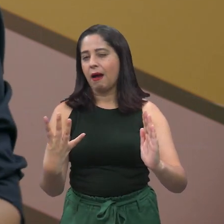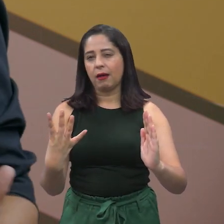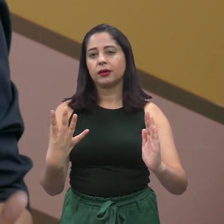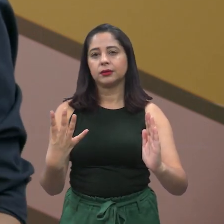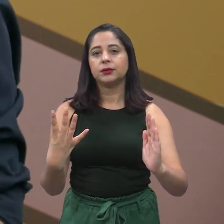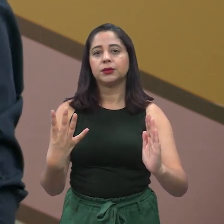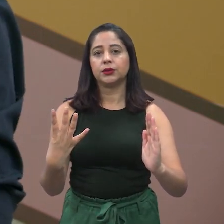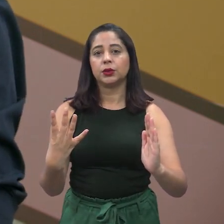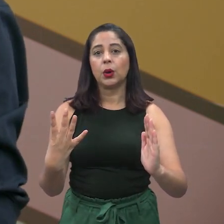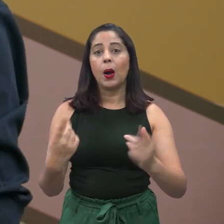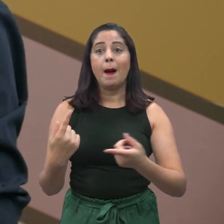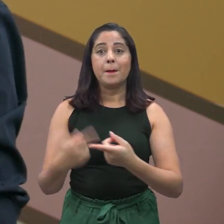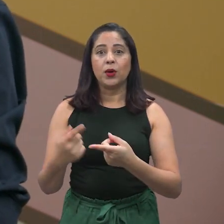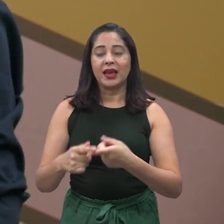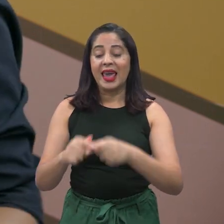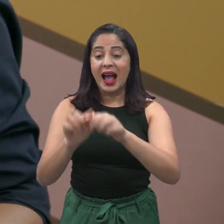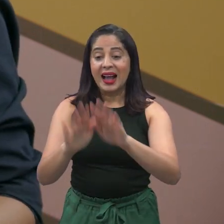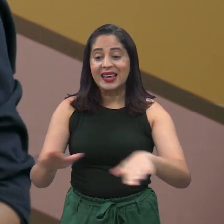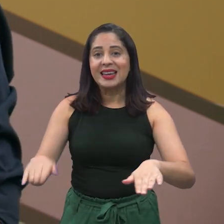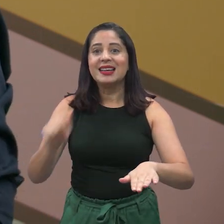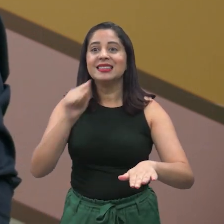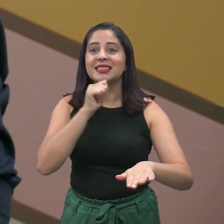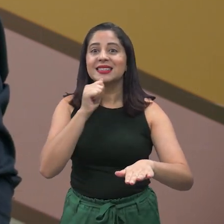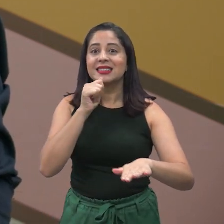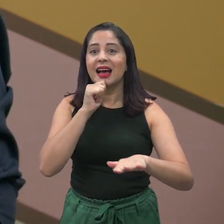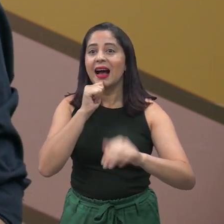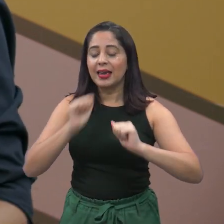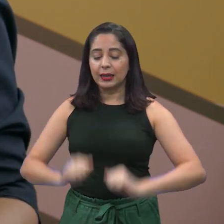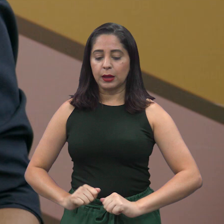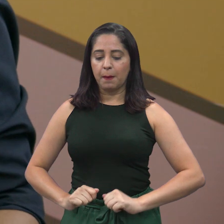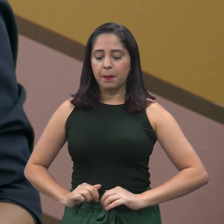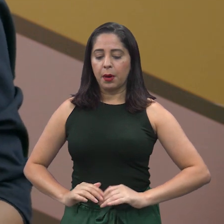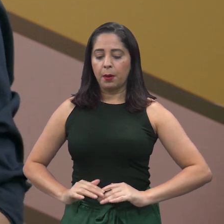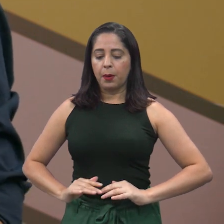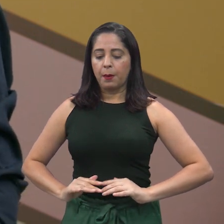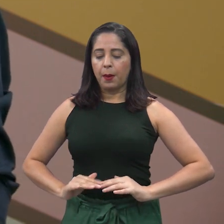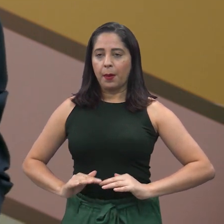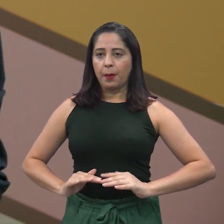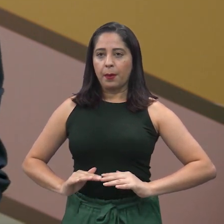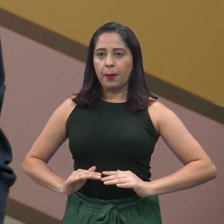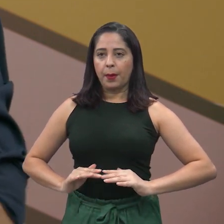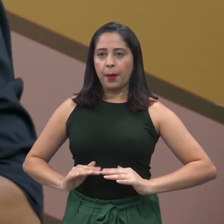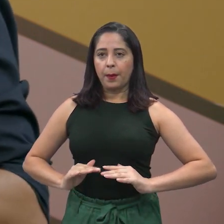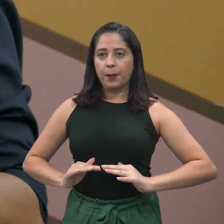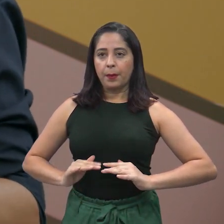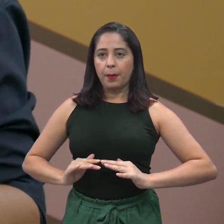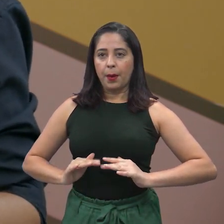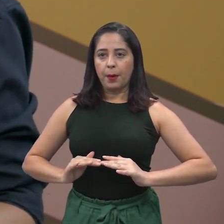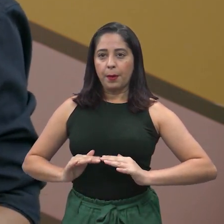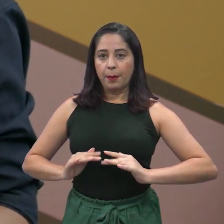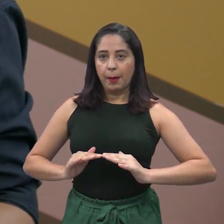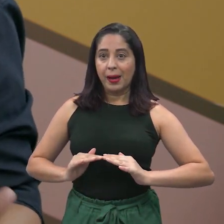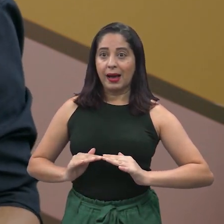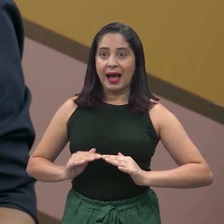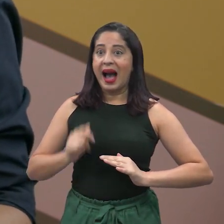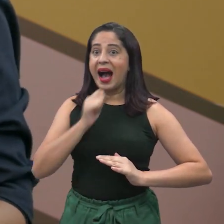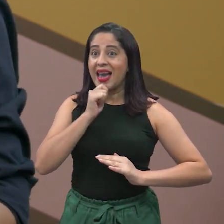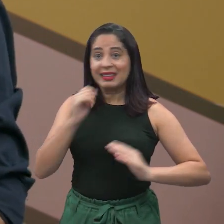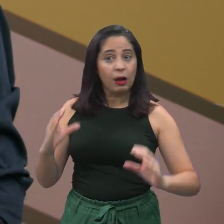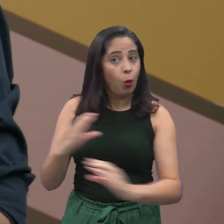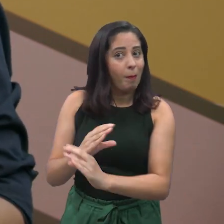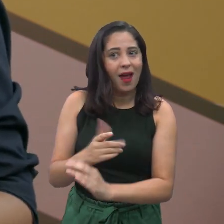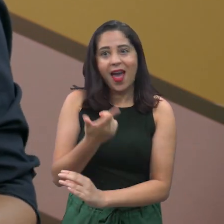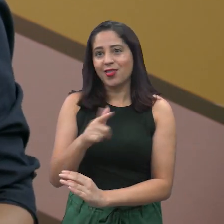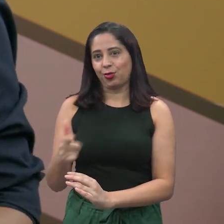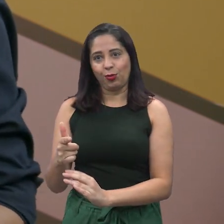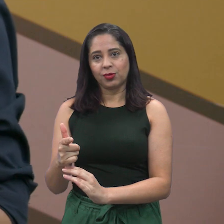anos, onde existe um amadurecimento da defesa das crianças. Elas começam a aumentar a produção de anticorpos, a defesa está desenvolvendo, só que nessa